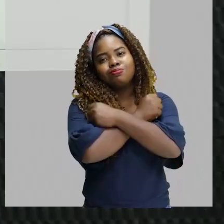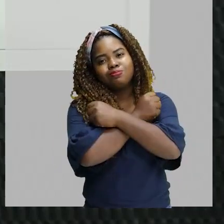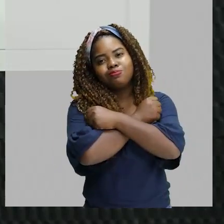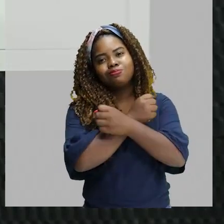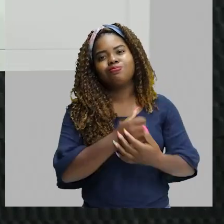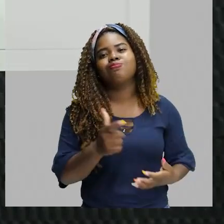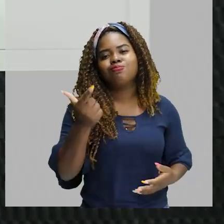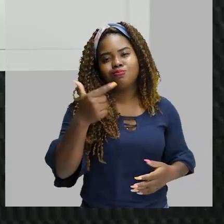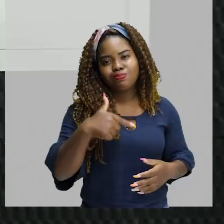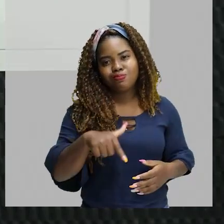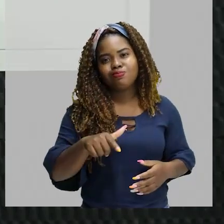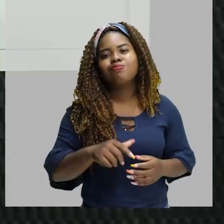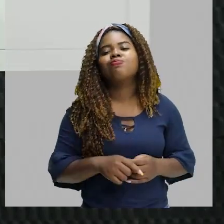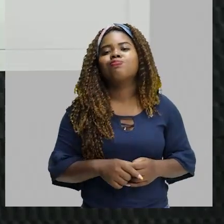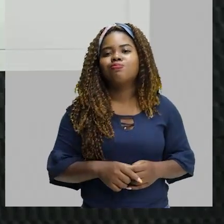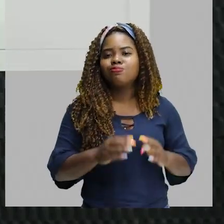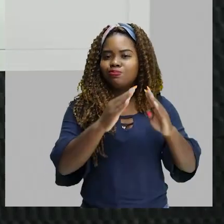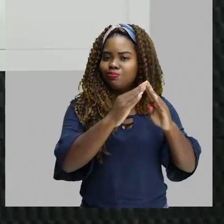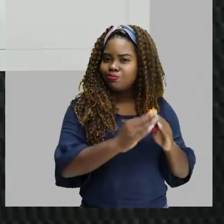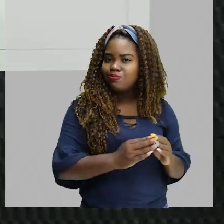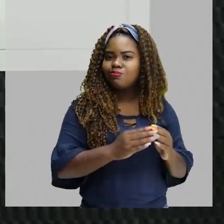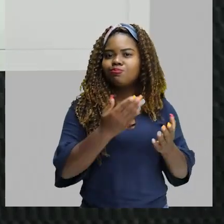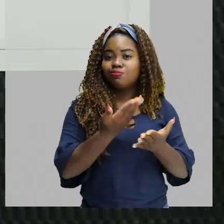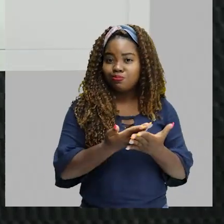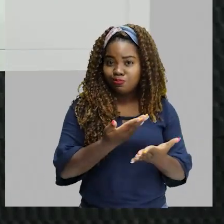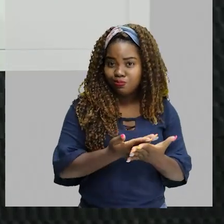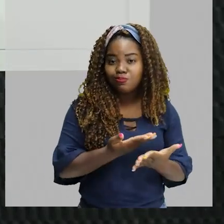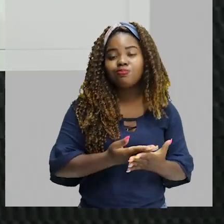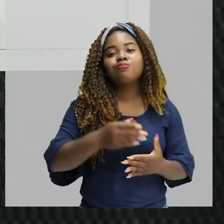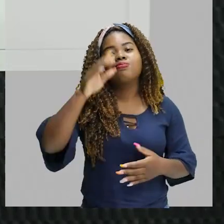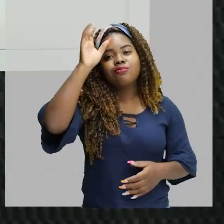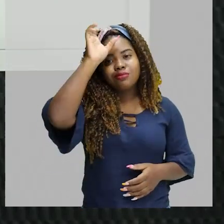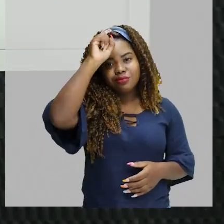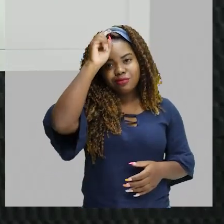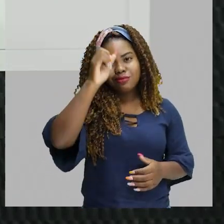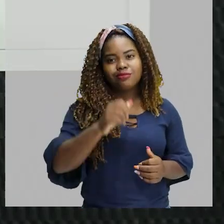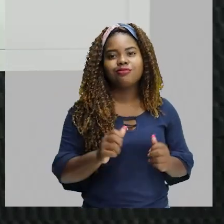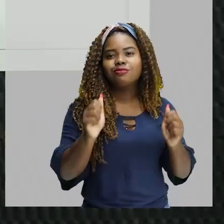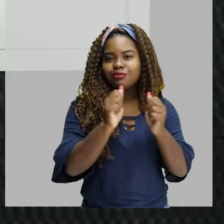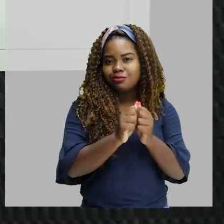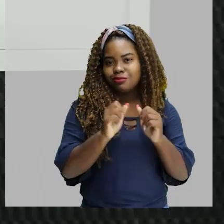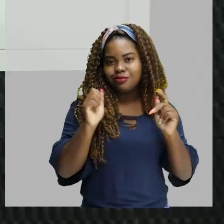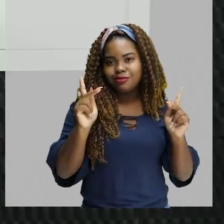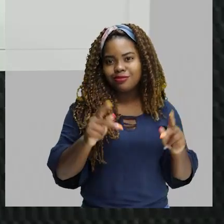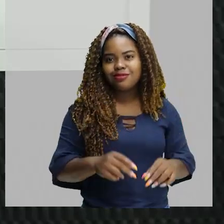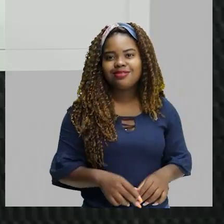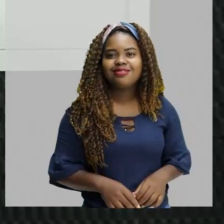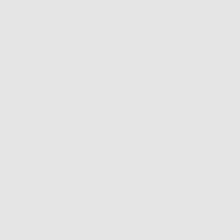abraço. Continue conosco. Fique em casa, fique estudando, mas fique conosco também. Fique conosco.